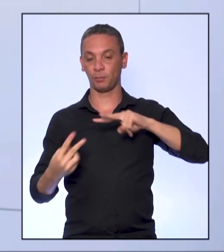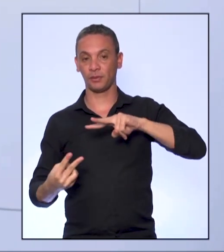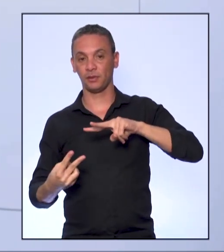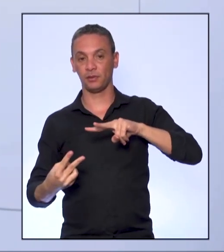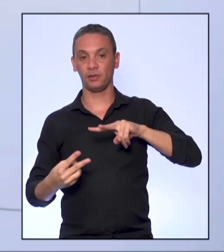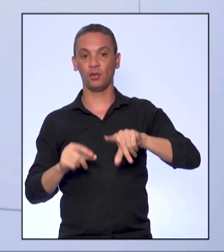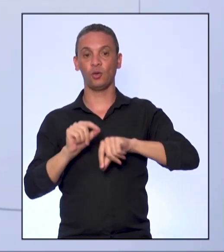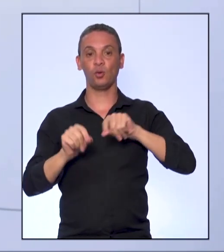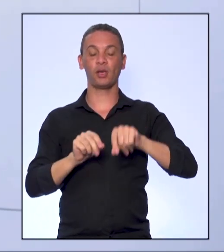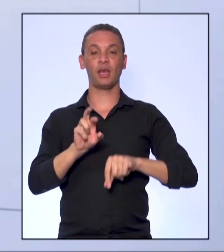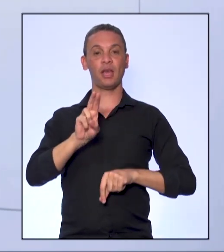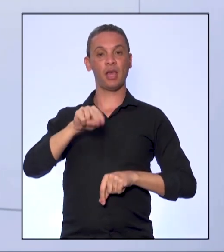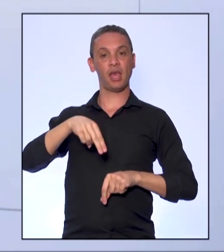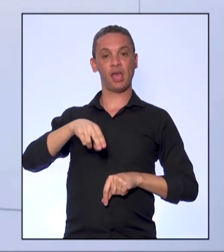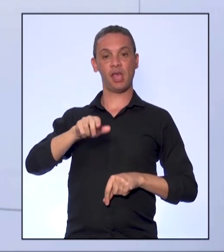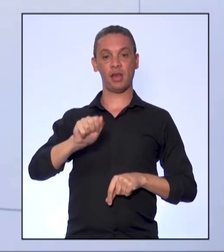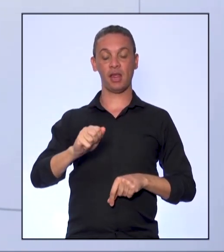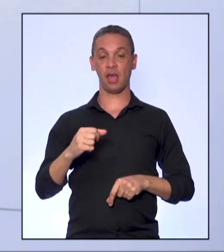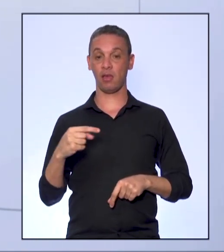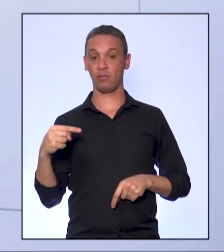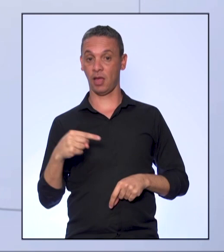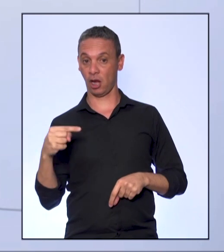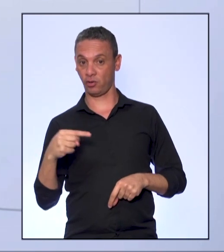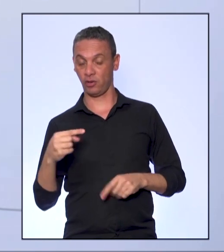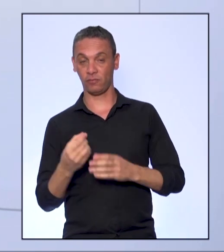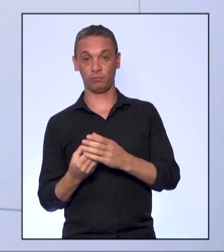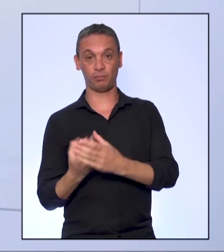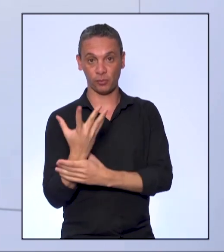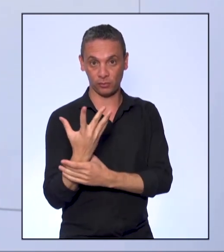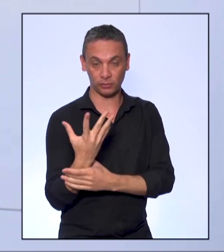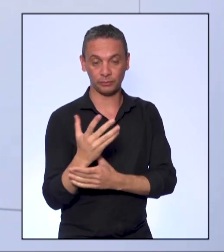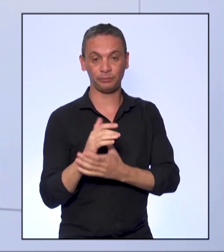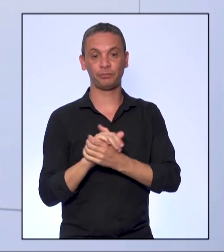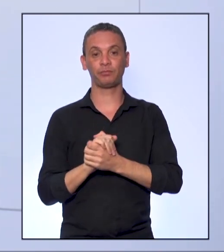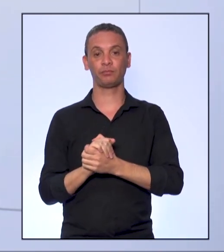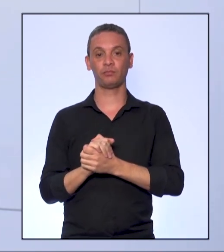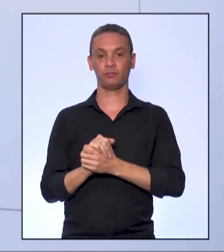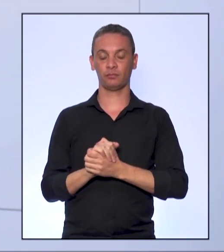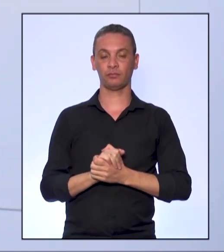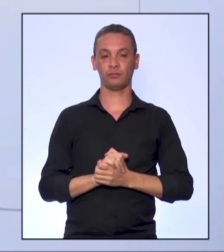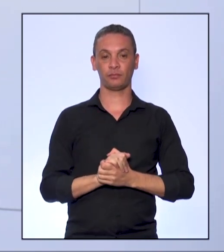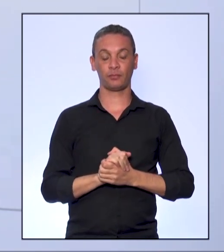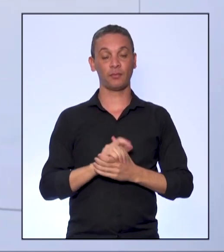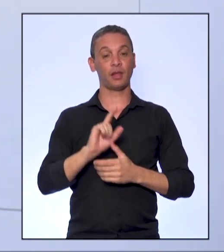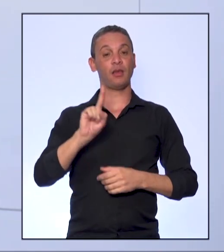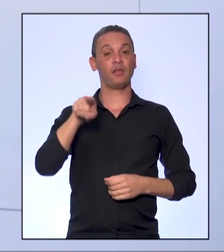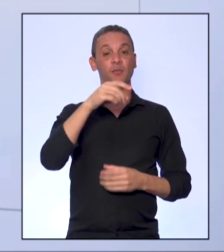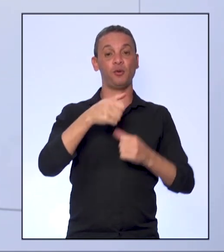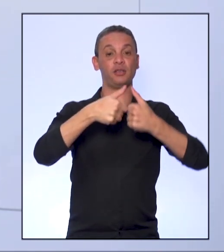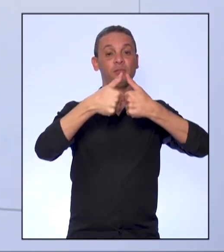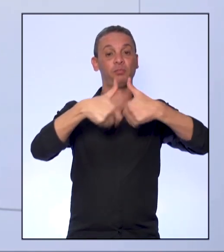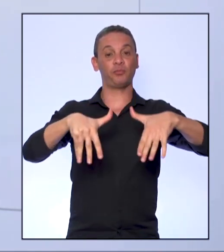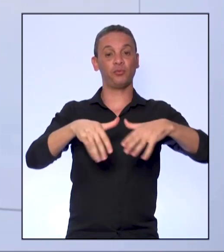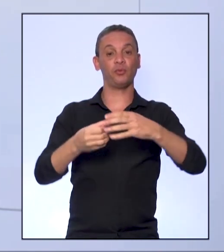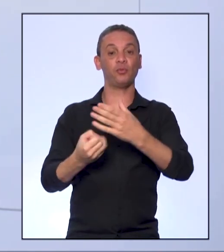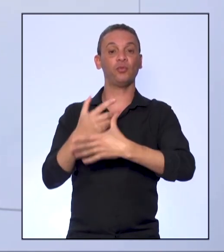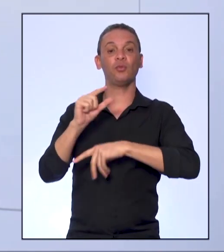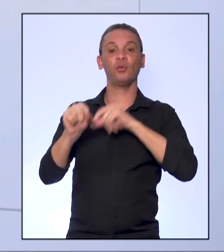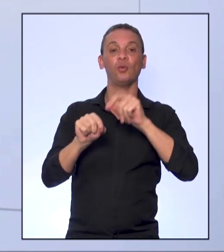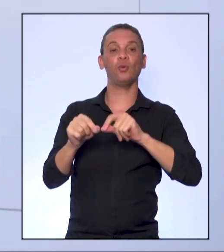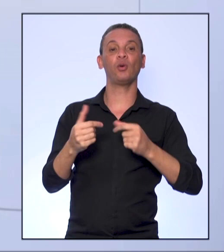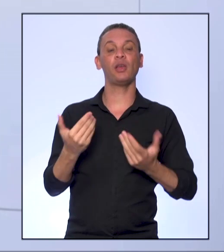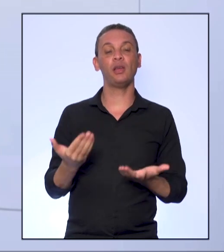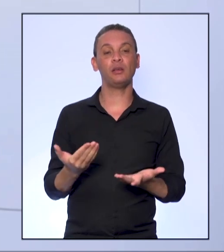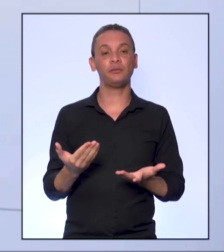também produzir um negativo, tá? Que tem que servir como molde, para depois produzir, olha que vírus